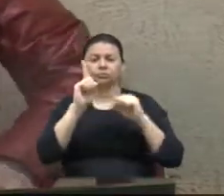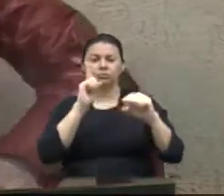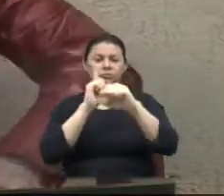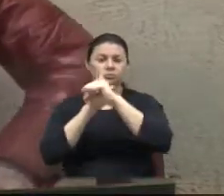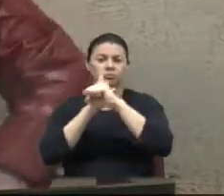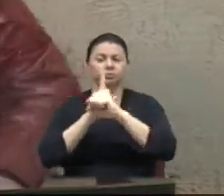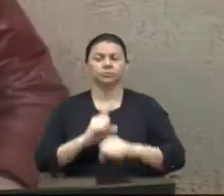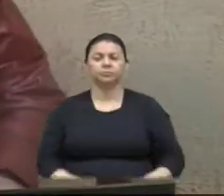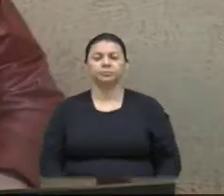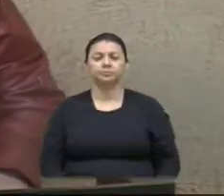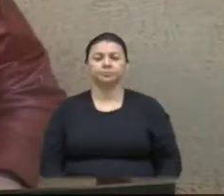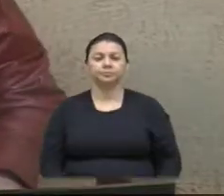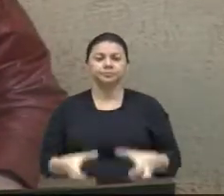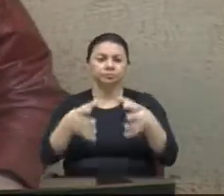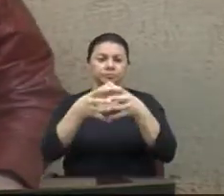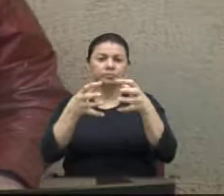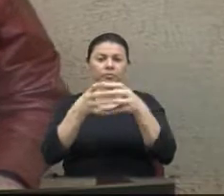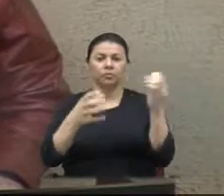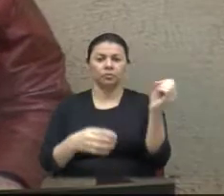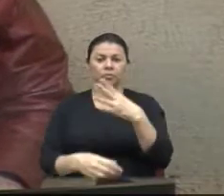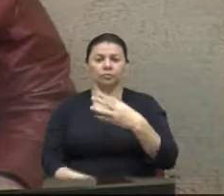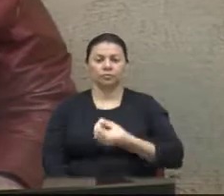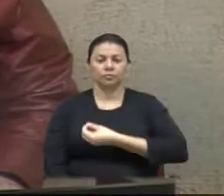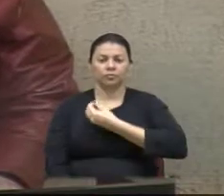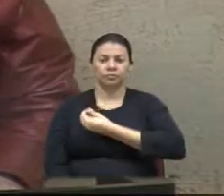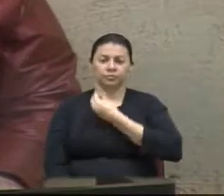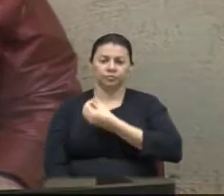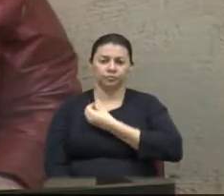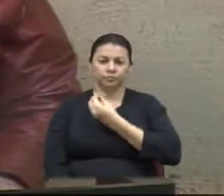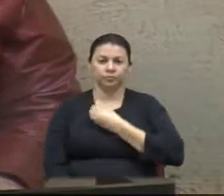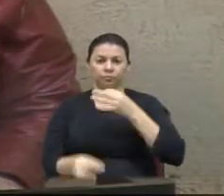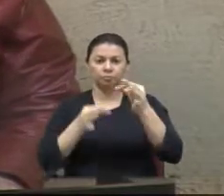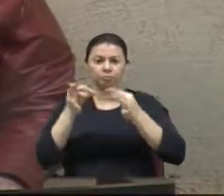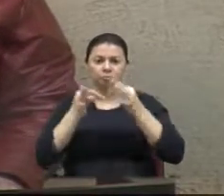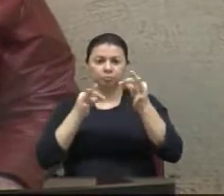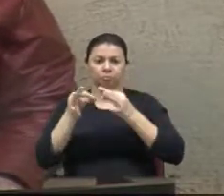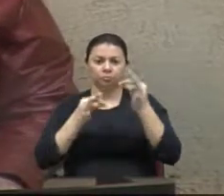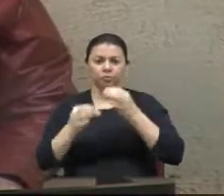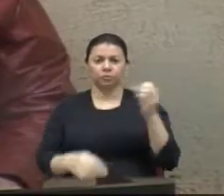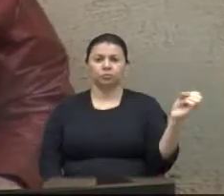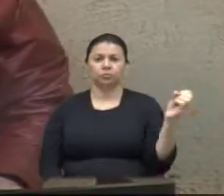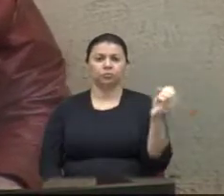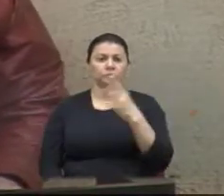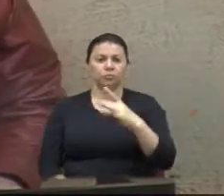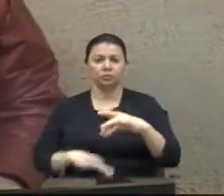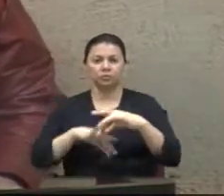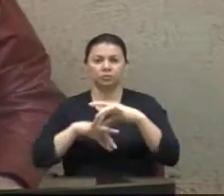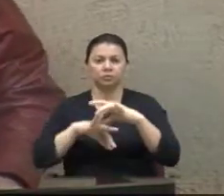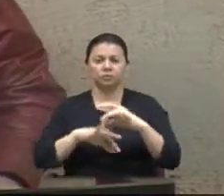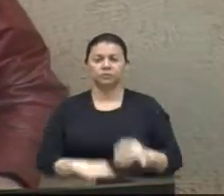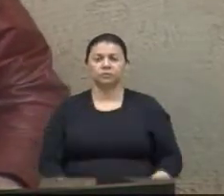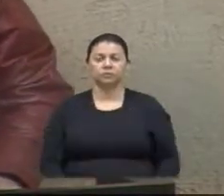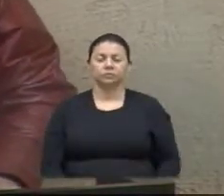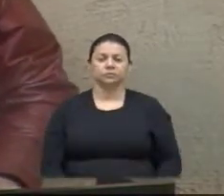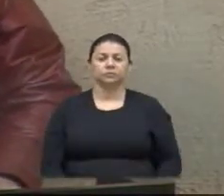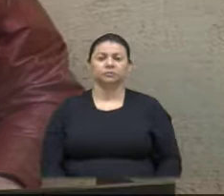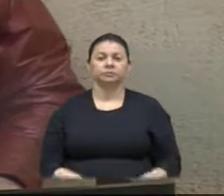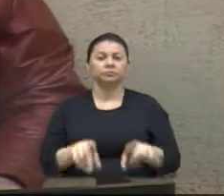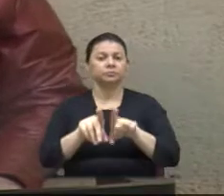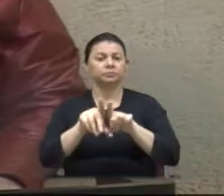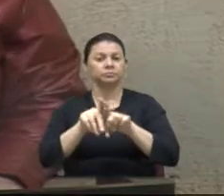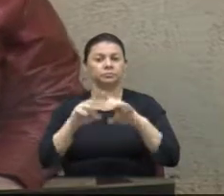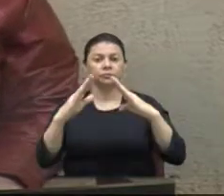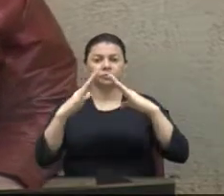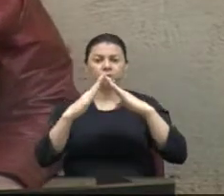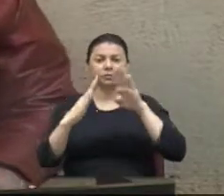nova vida projeto aliança capelania evangélica hospitalar casa betânia inclusive de